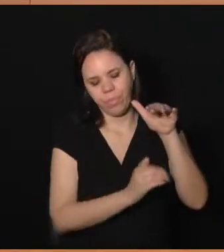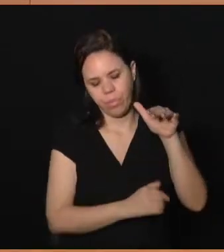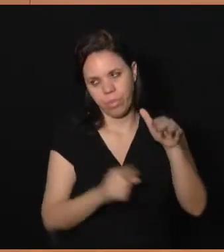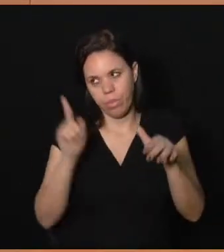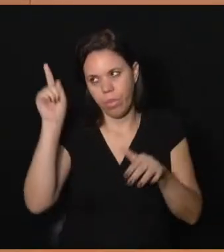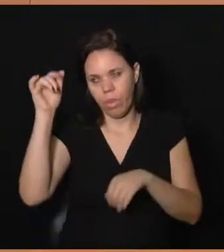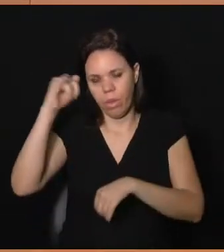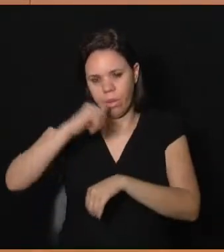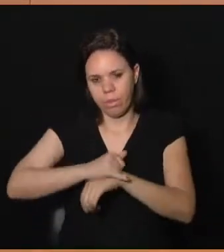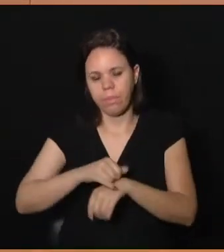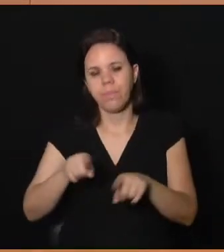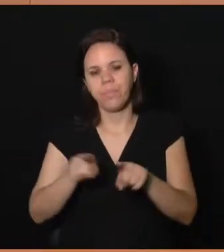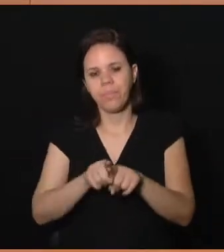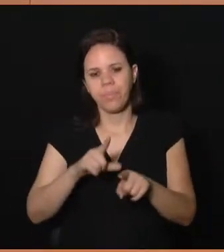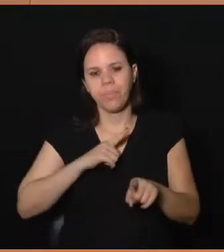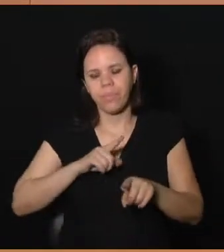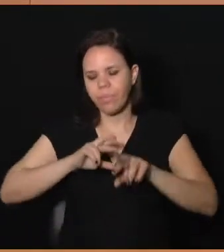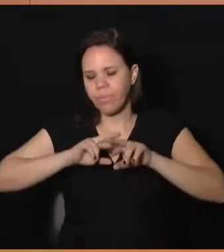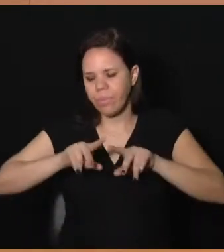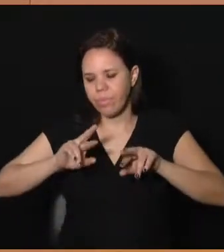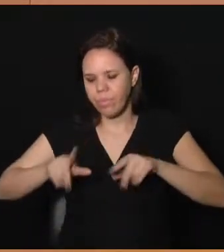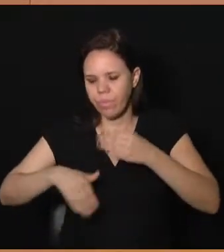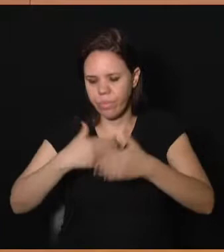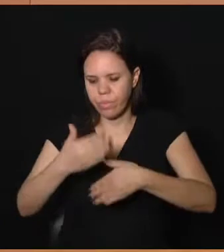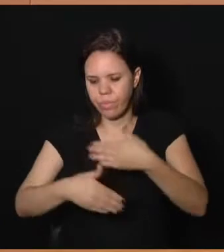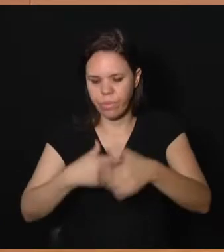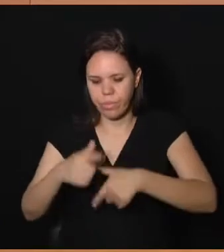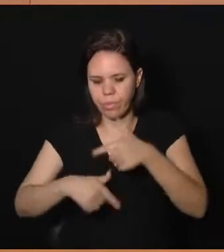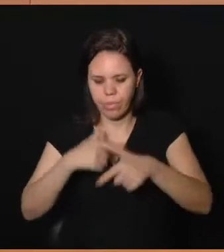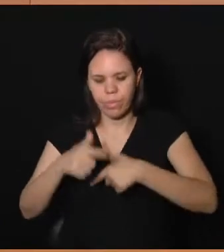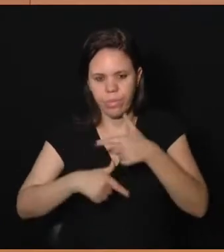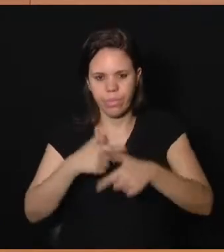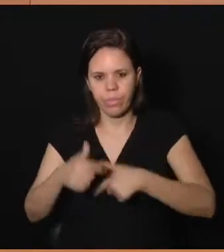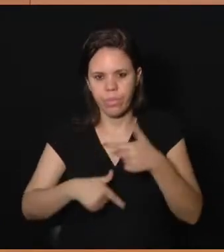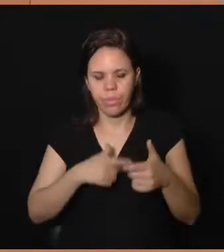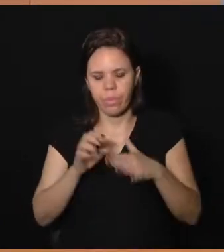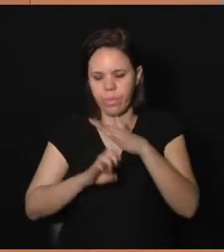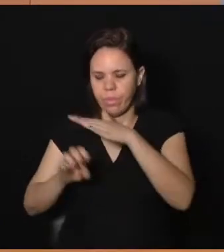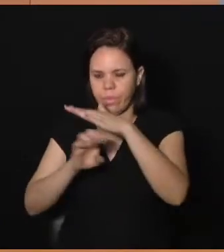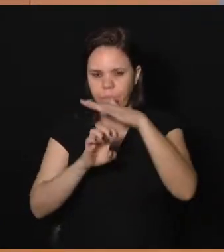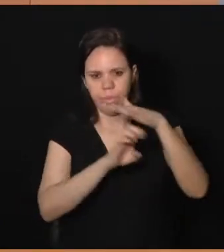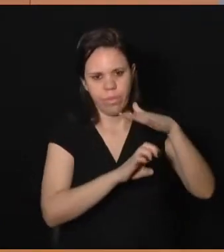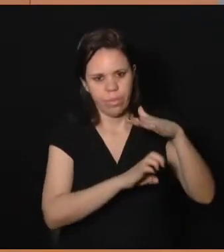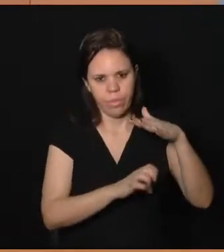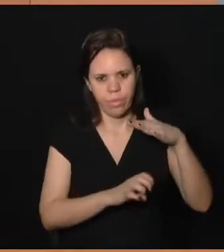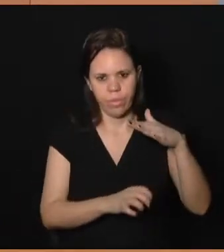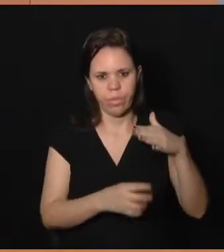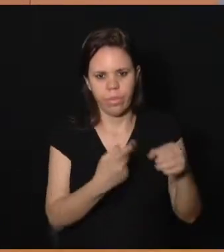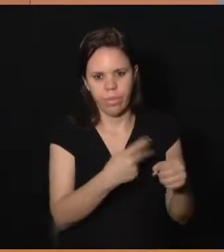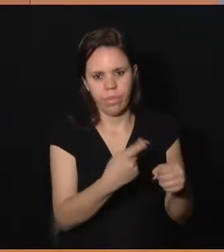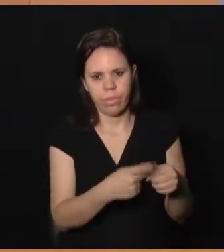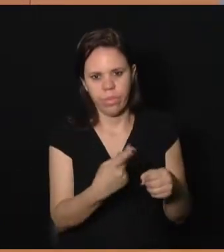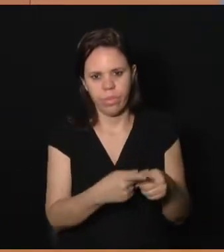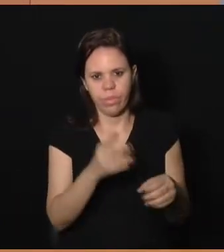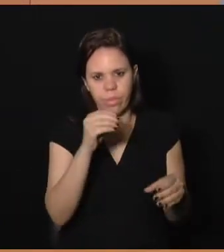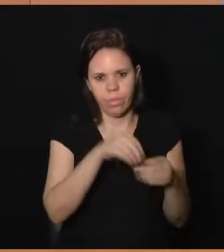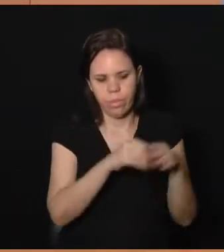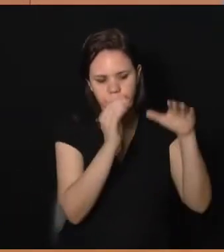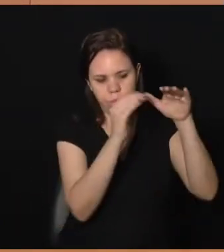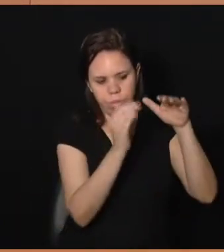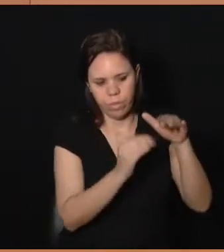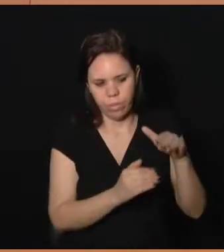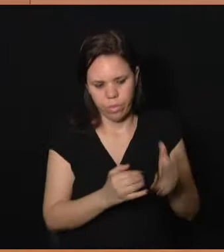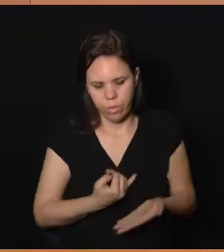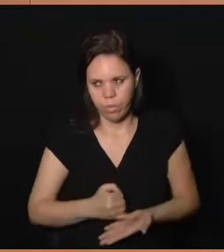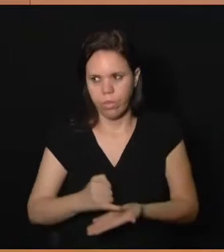aeroporto. Tem toda essa cadeia de servidores, de trabalhadores, né, de empresas, de segmentos que estão ali e recolhem